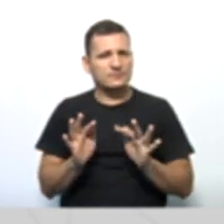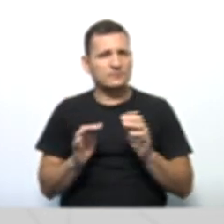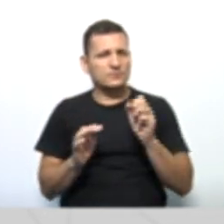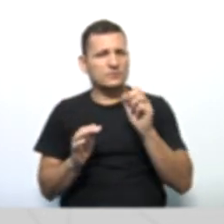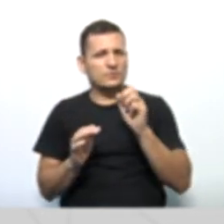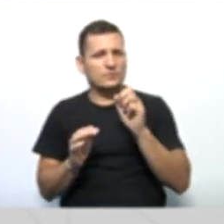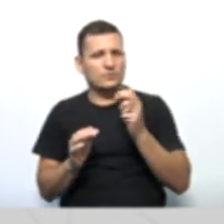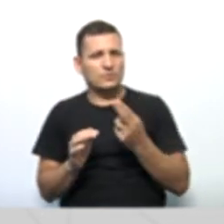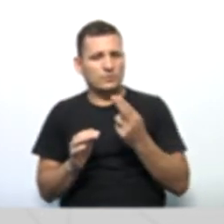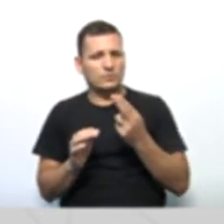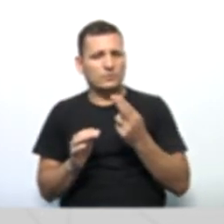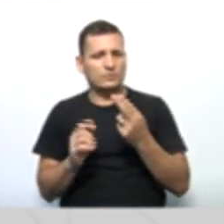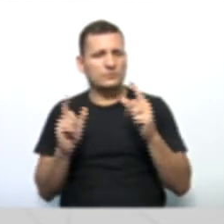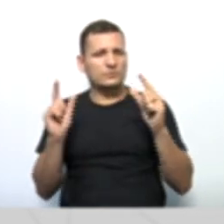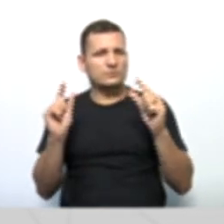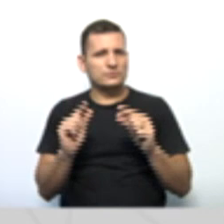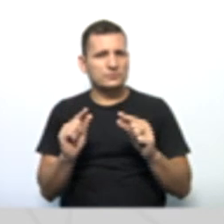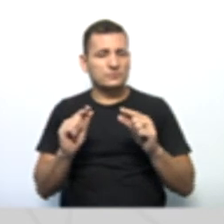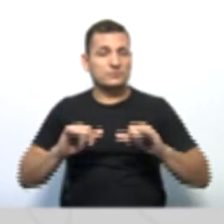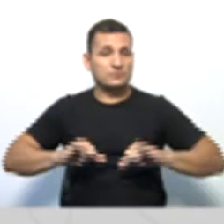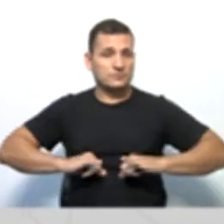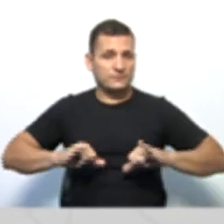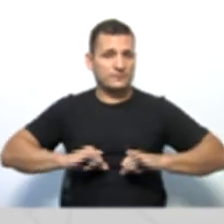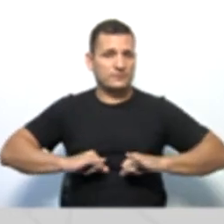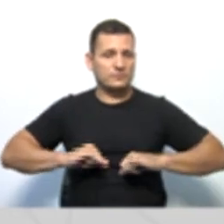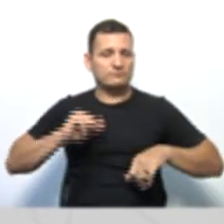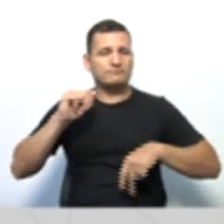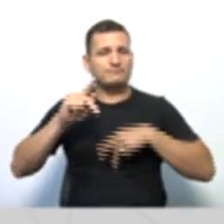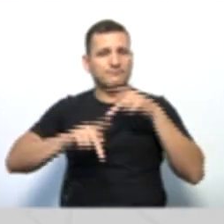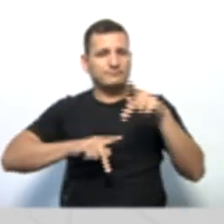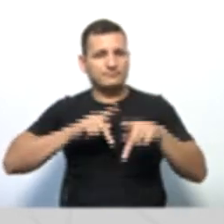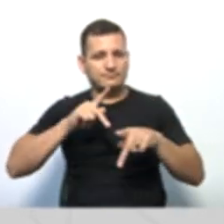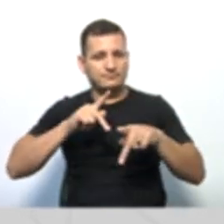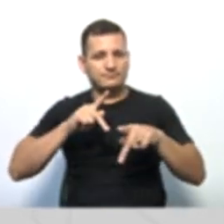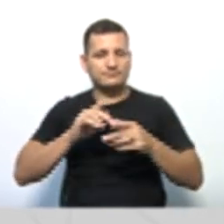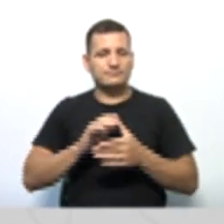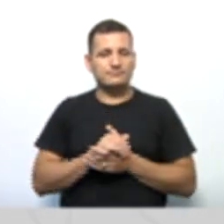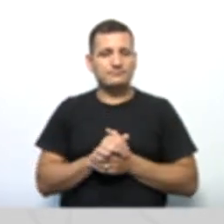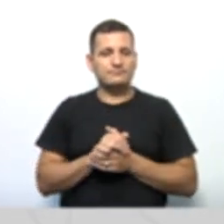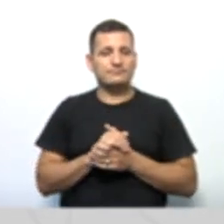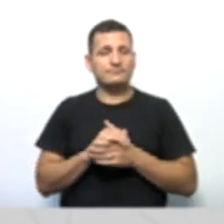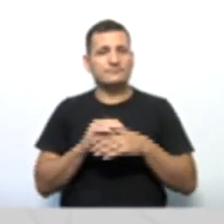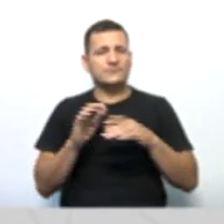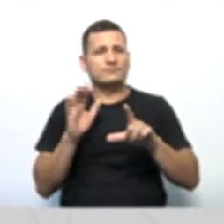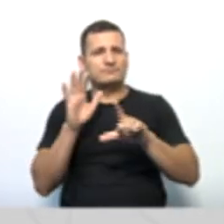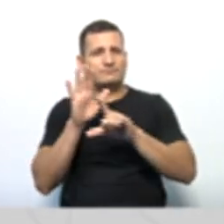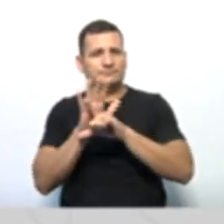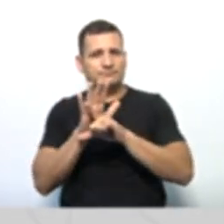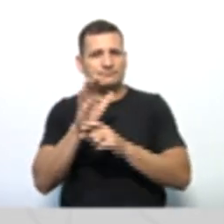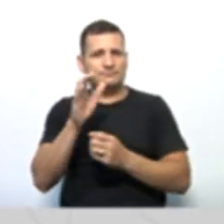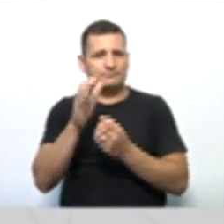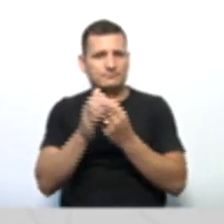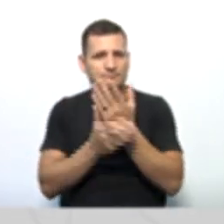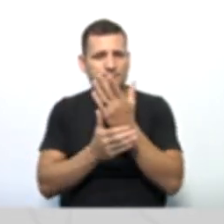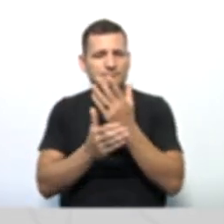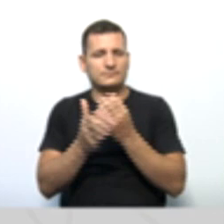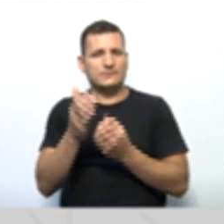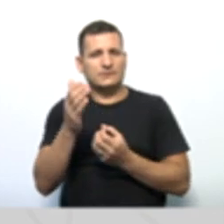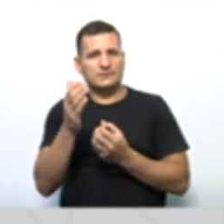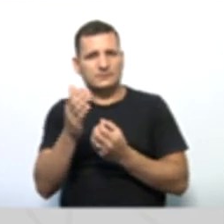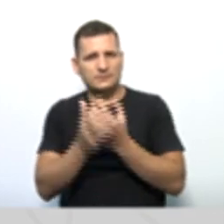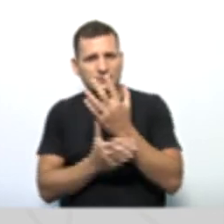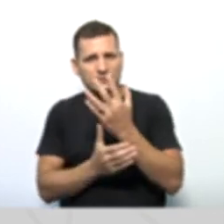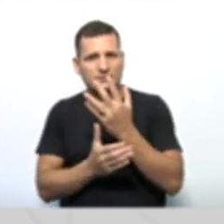ou diminuir o sofrimento da população. Ou seja, na hora de estabelecer uma lei, estabelecer uma norma moral, eu